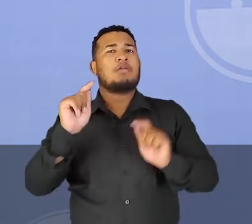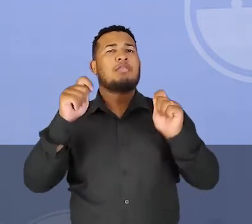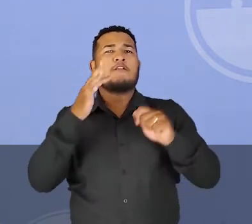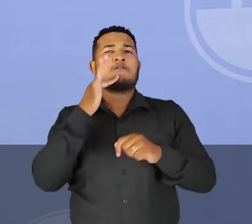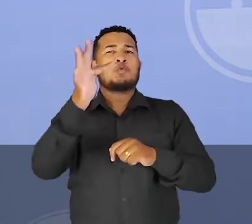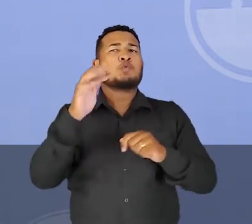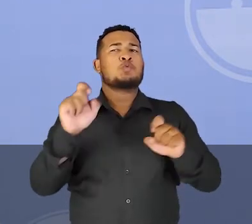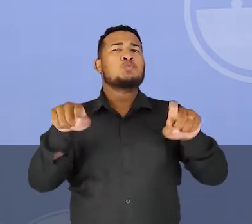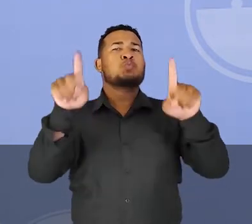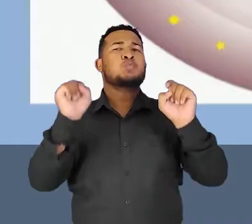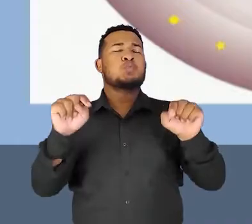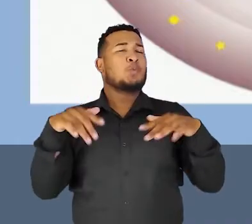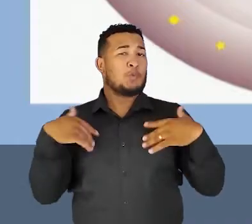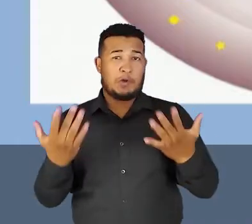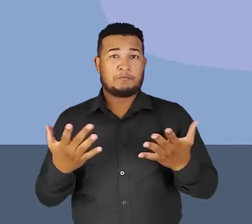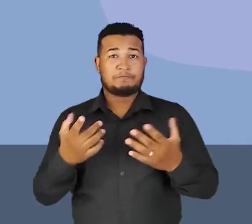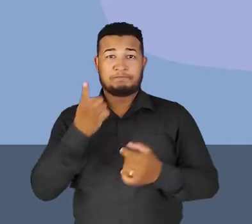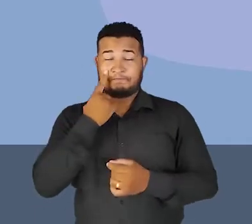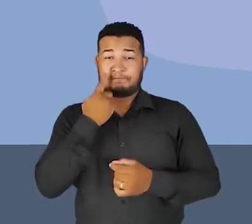futuro. Vamos ao slide.